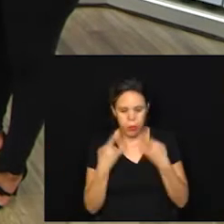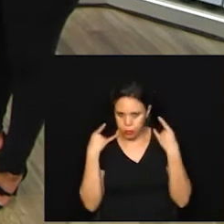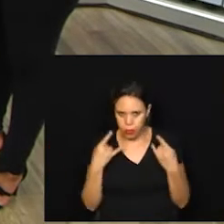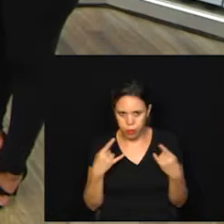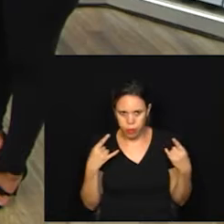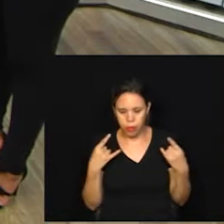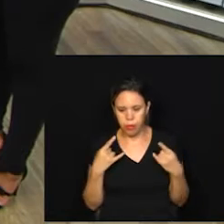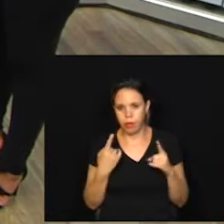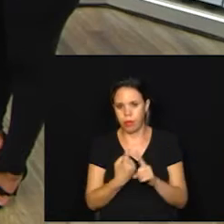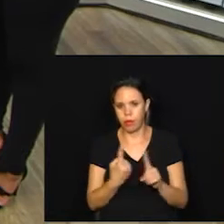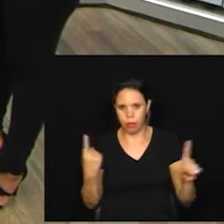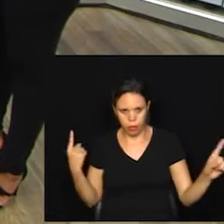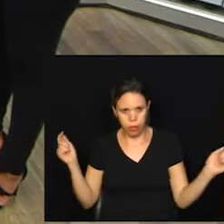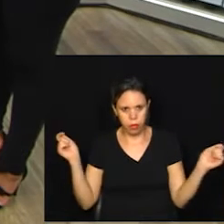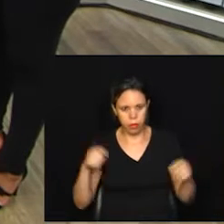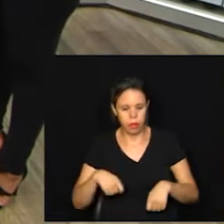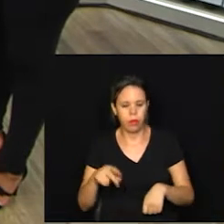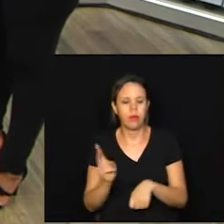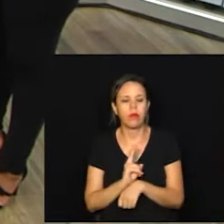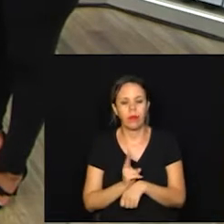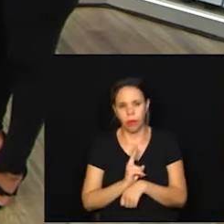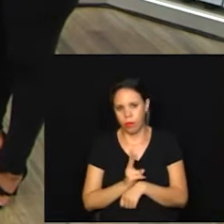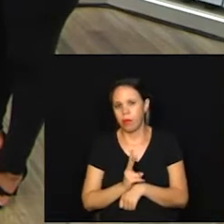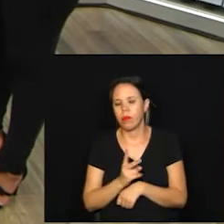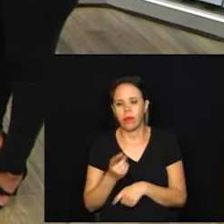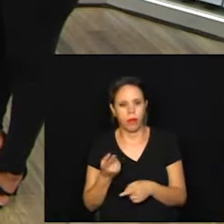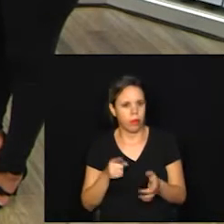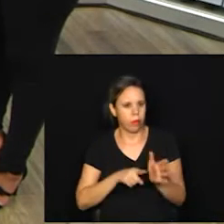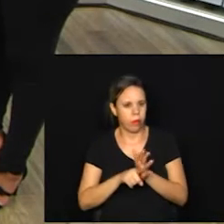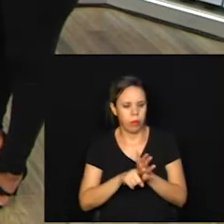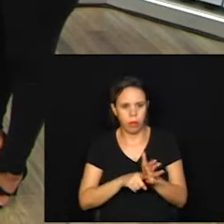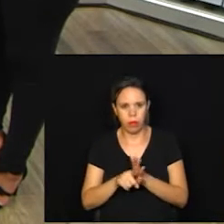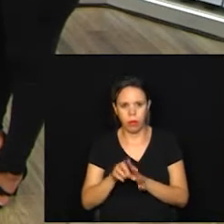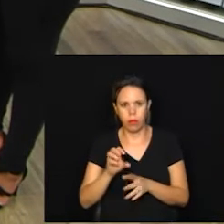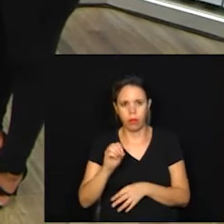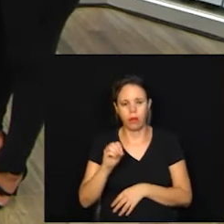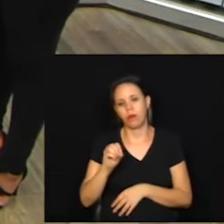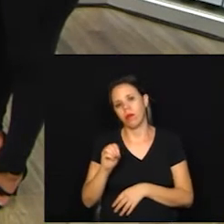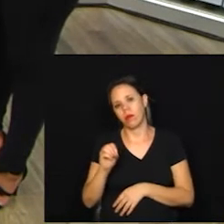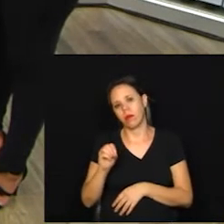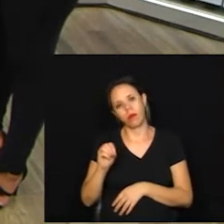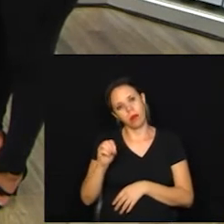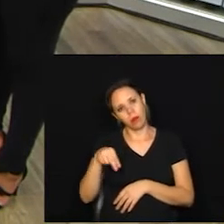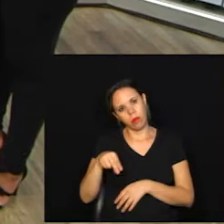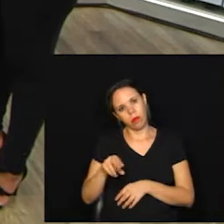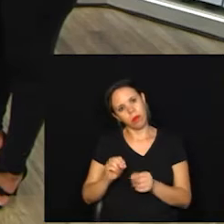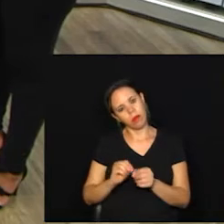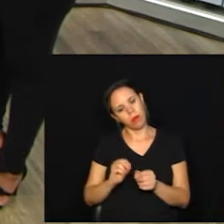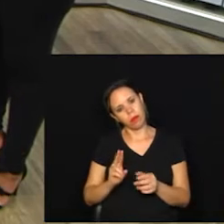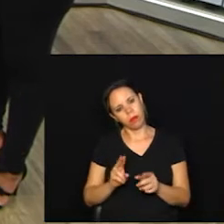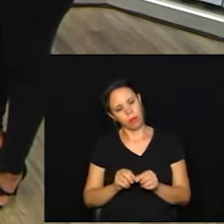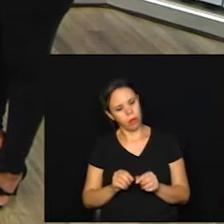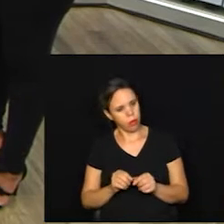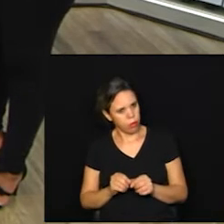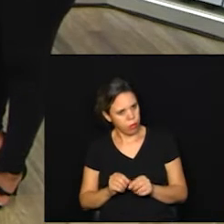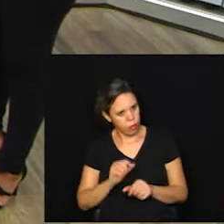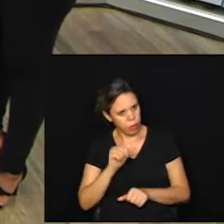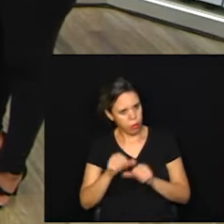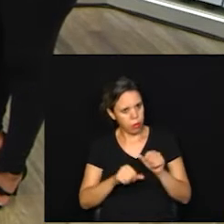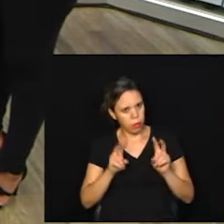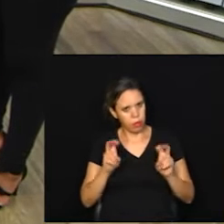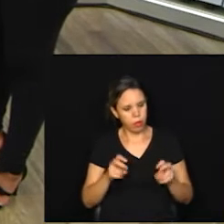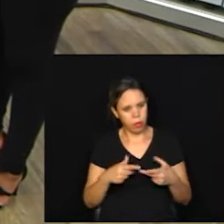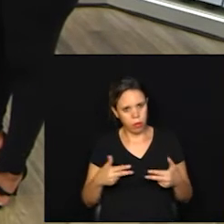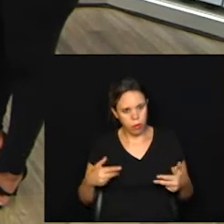máscara, que é uma distância segura, de acordo com a Organização Mundial da Saúde. Mudando um pouquinho de assunto, Mirna Abreu, algo